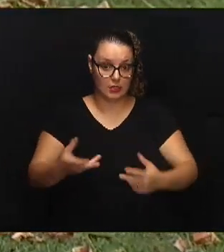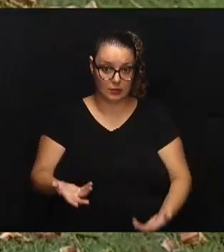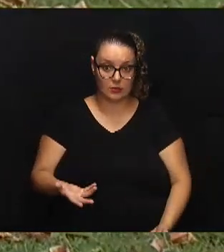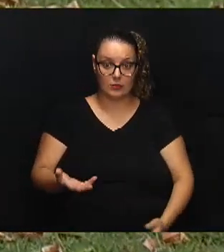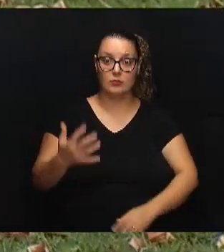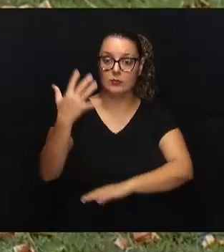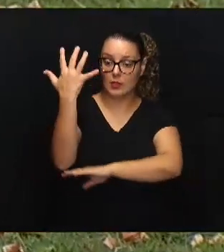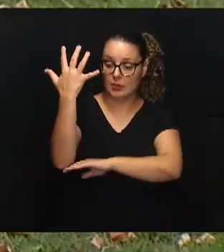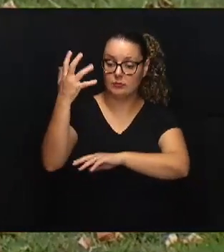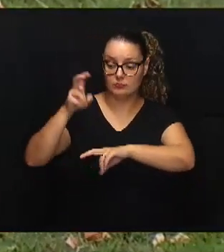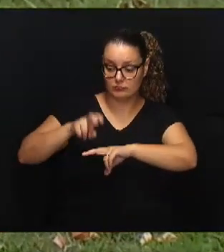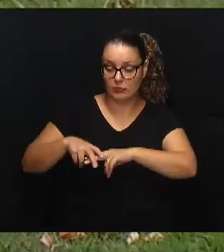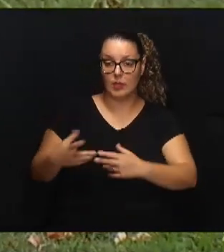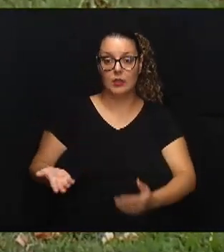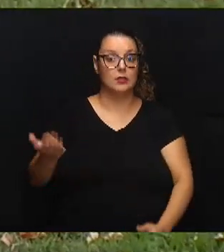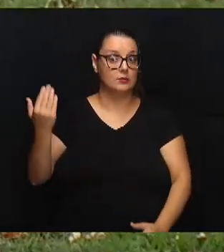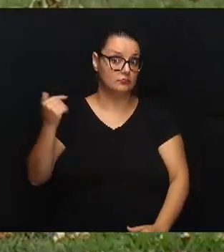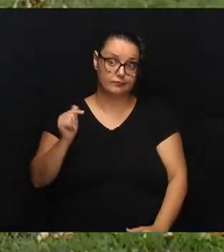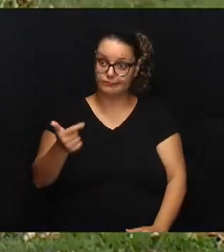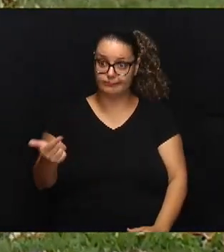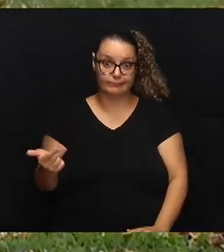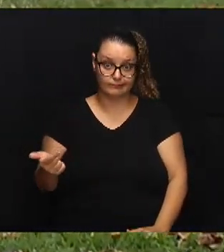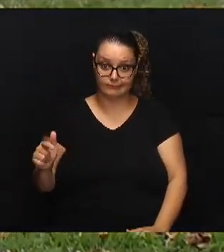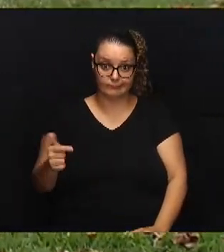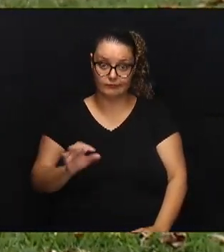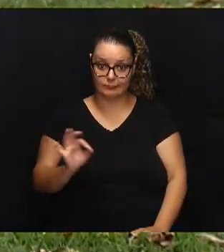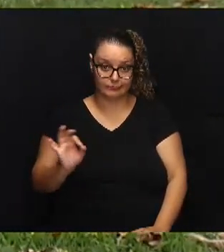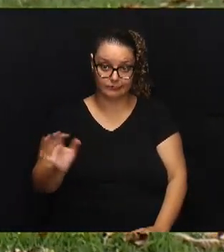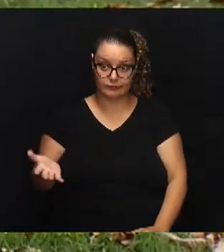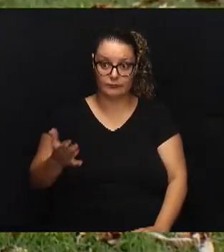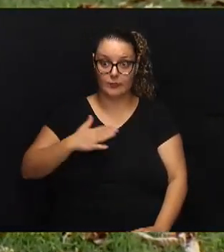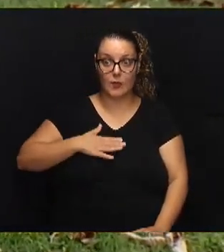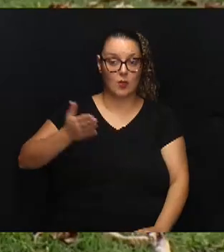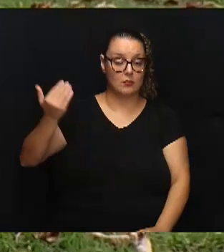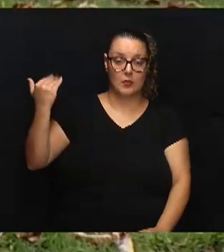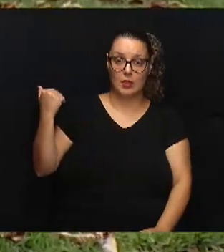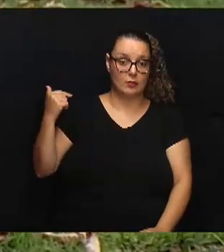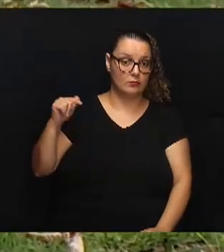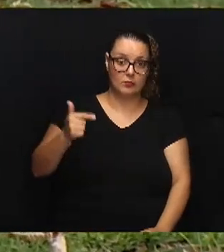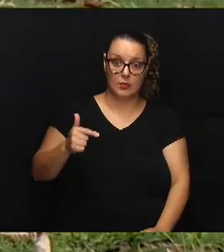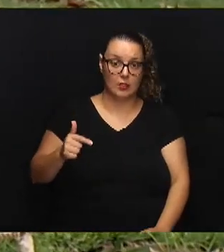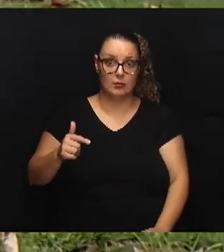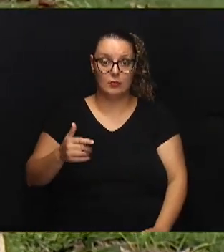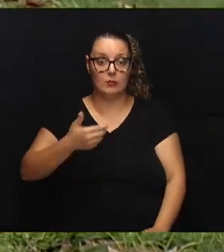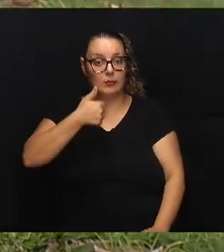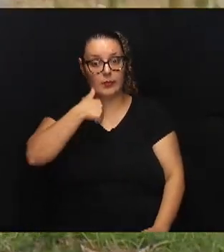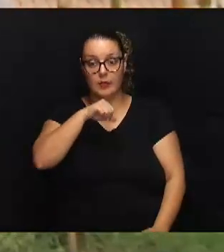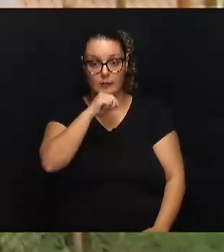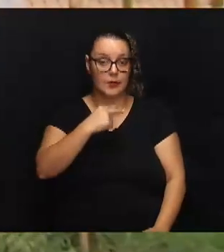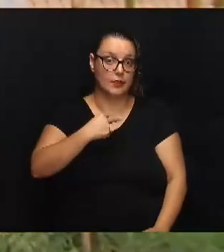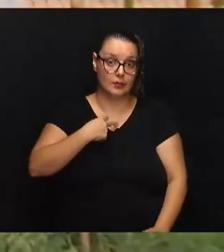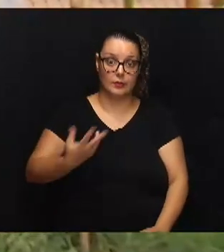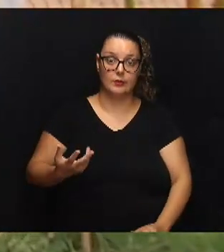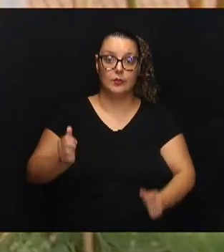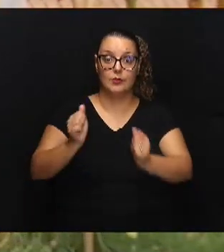uma sombra. E antigamente não tinha isso, né? Na minha época não tinha isso. Minha mãe não pôde, né, desfrutar isso comigo. E hoje eu estou podendo